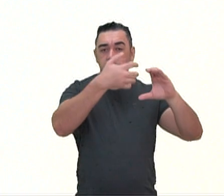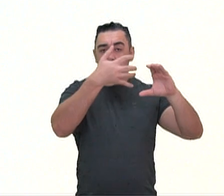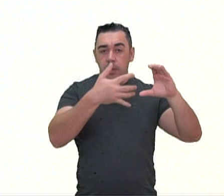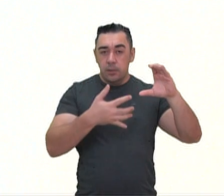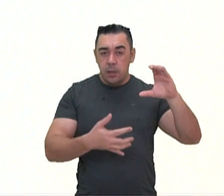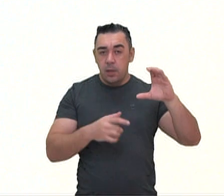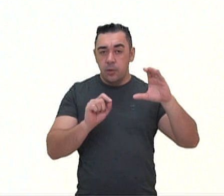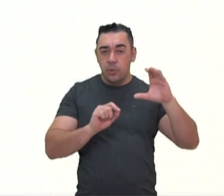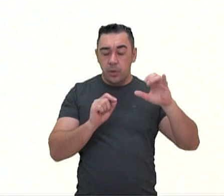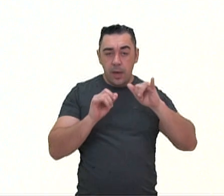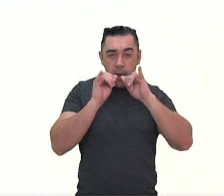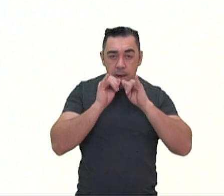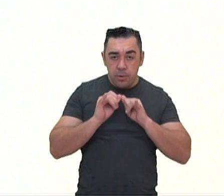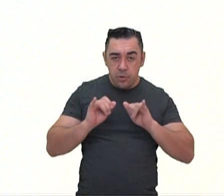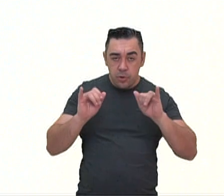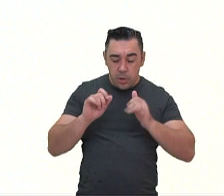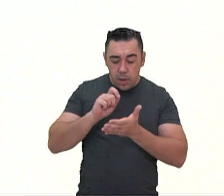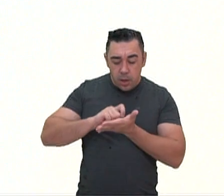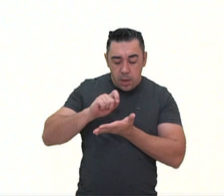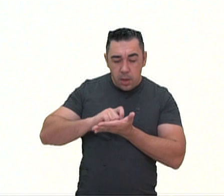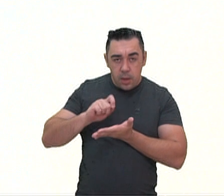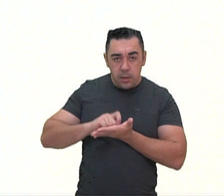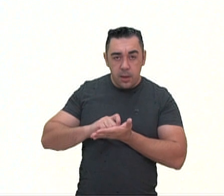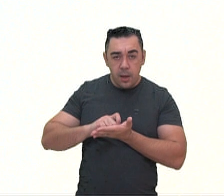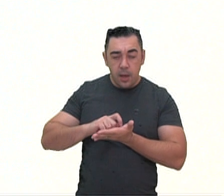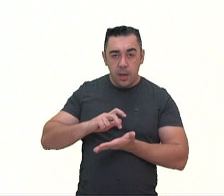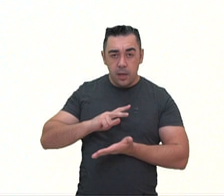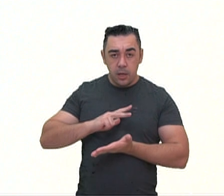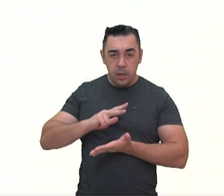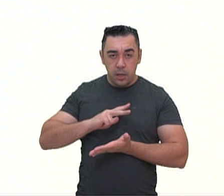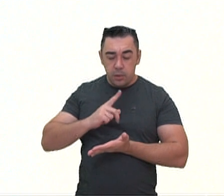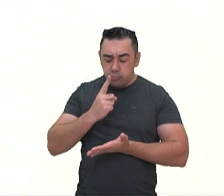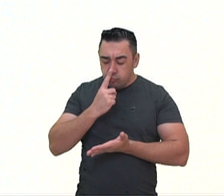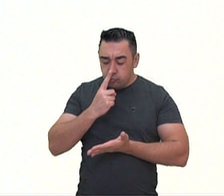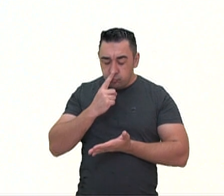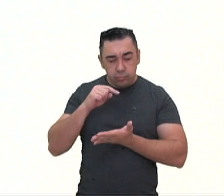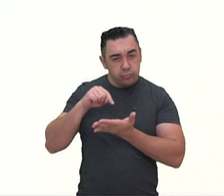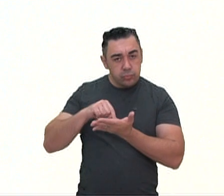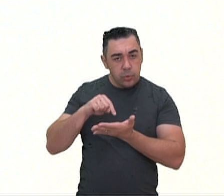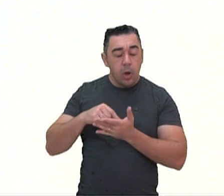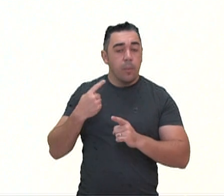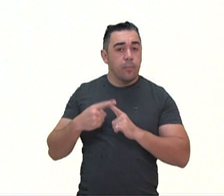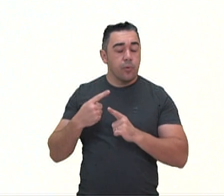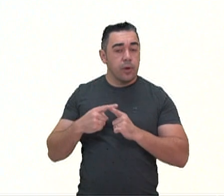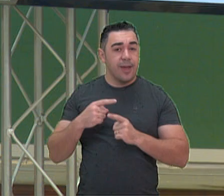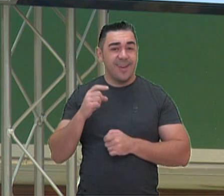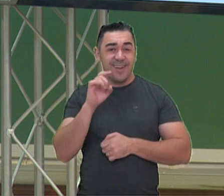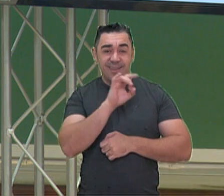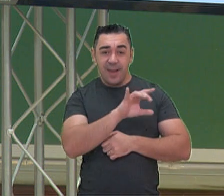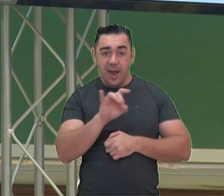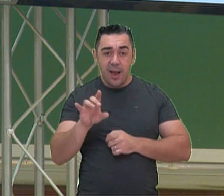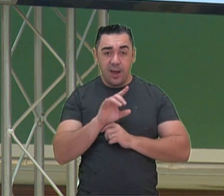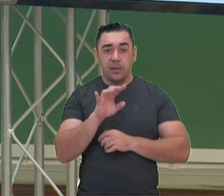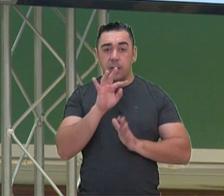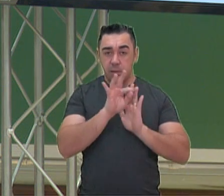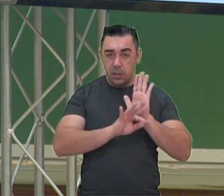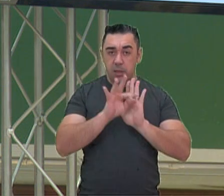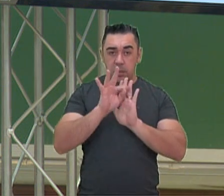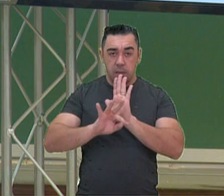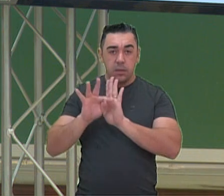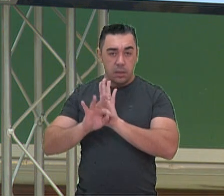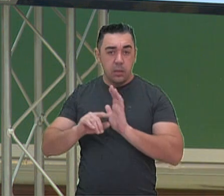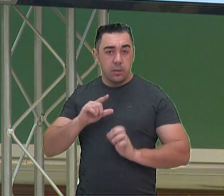diário íntimo e sua função social. Porque cada texto tem características diferentes, não é